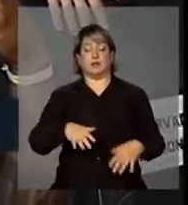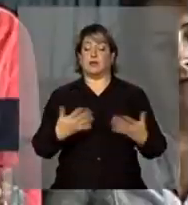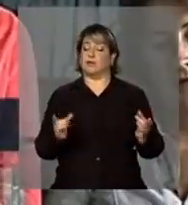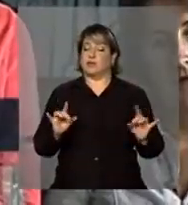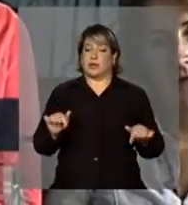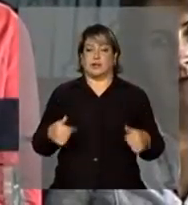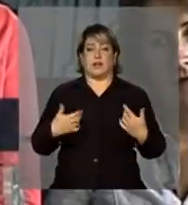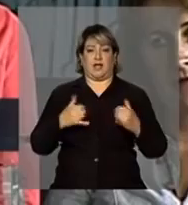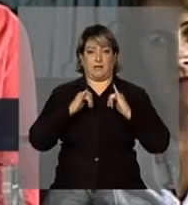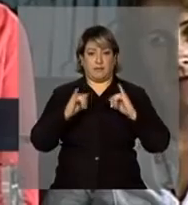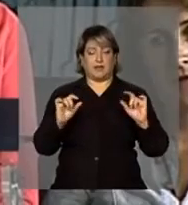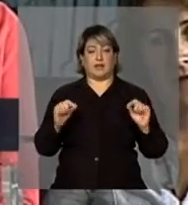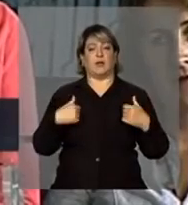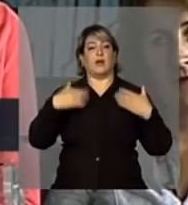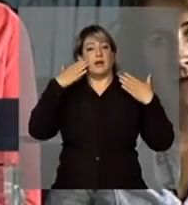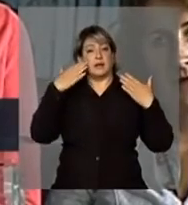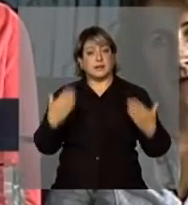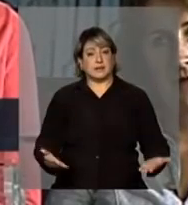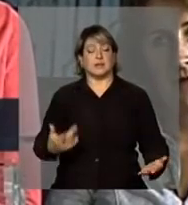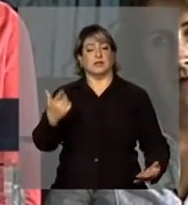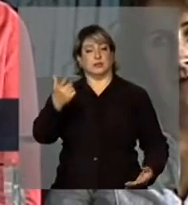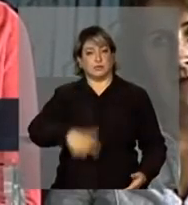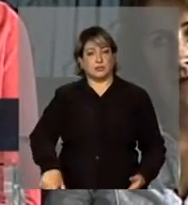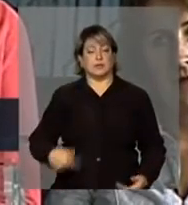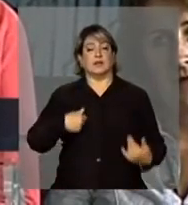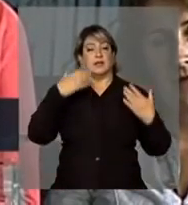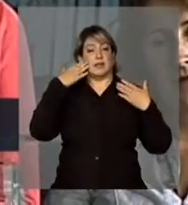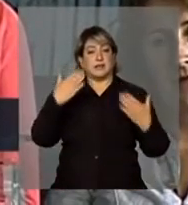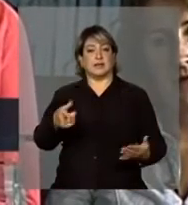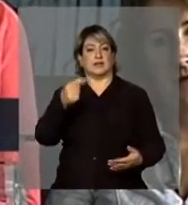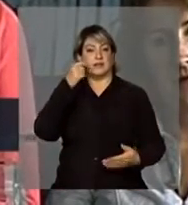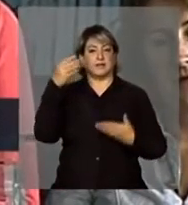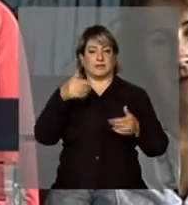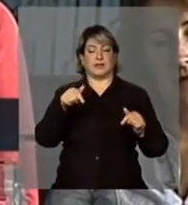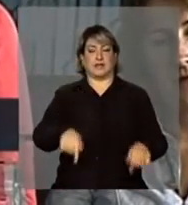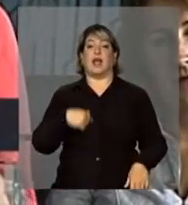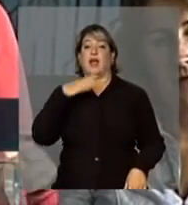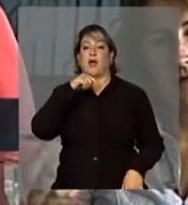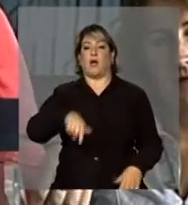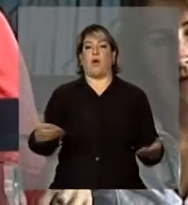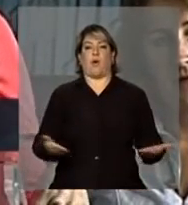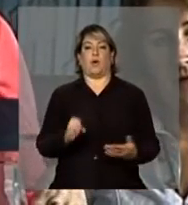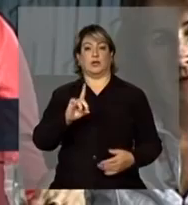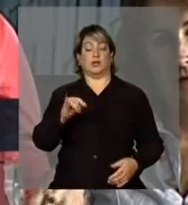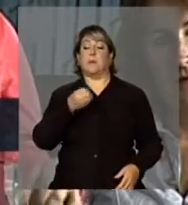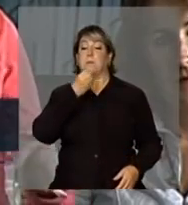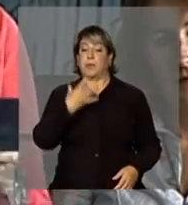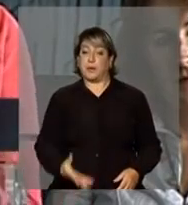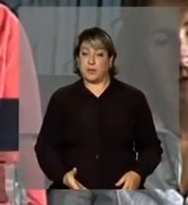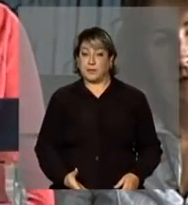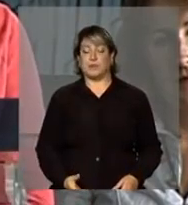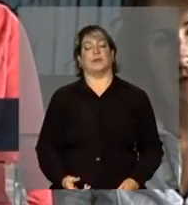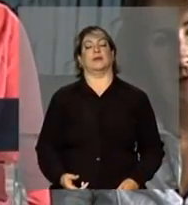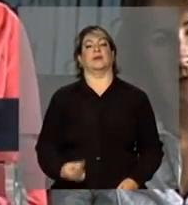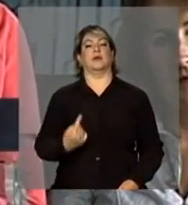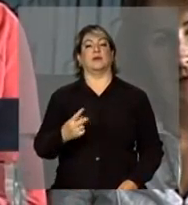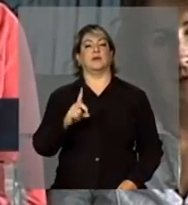só isso que eu queria dizer. Eu agradeço novamente, agradeço a presença. Acho que hoje é um dia bom e é um dia que a